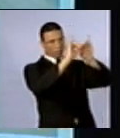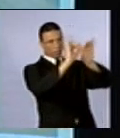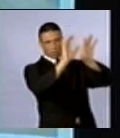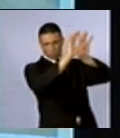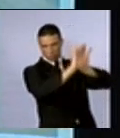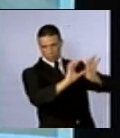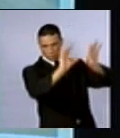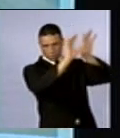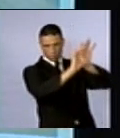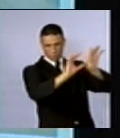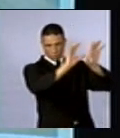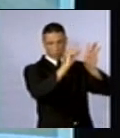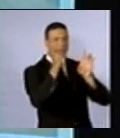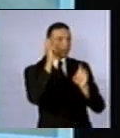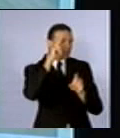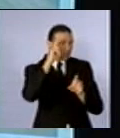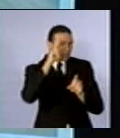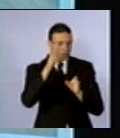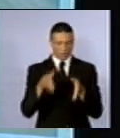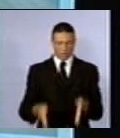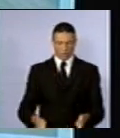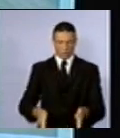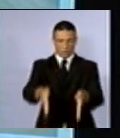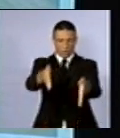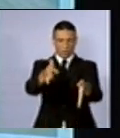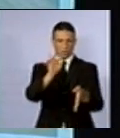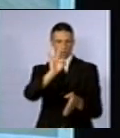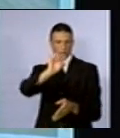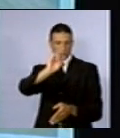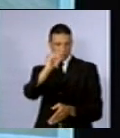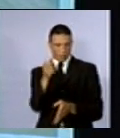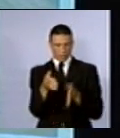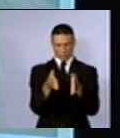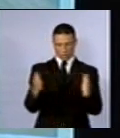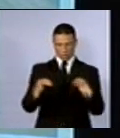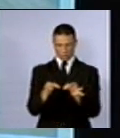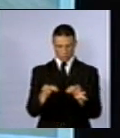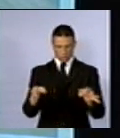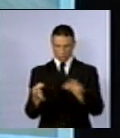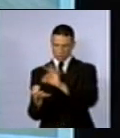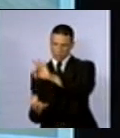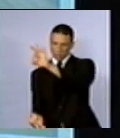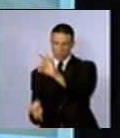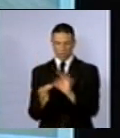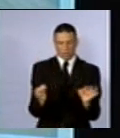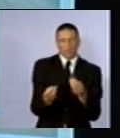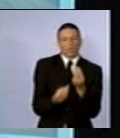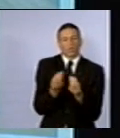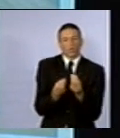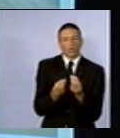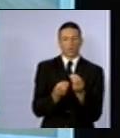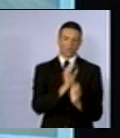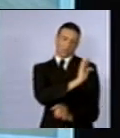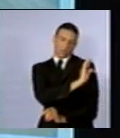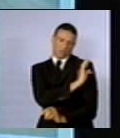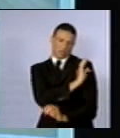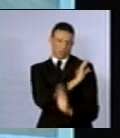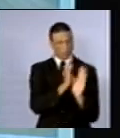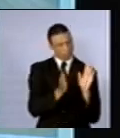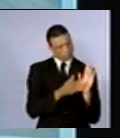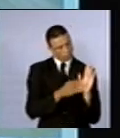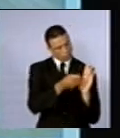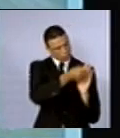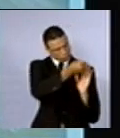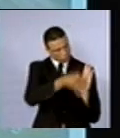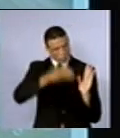nós comentamos sobre a largura das faixas de linha de transmissão, que são estabelecidas a partir de critérios técnicos, operacionais e